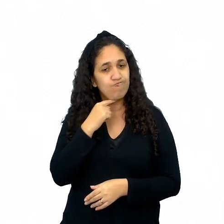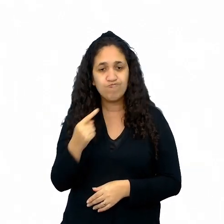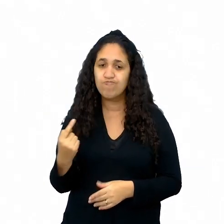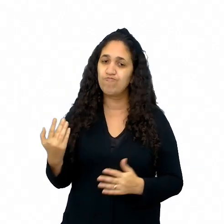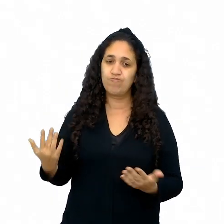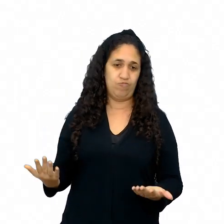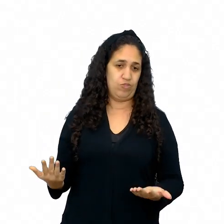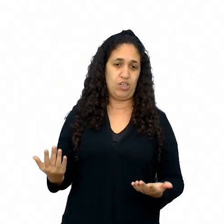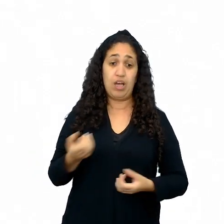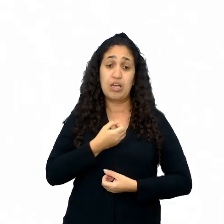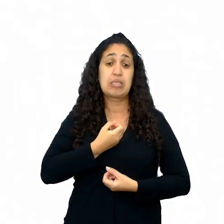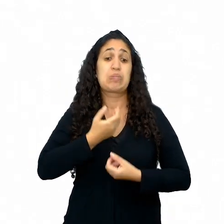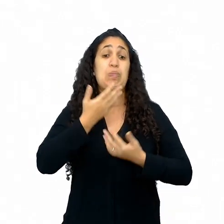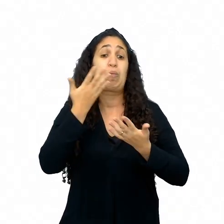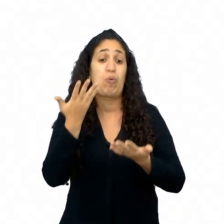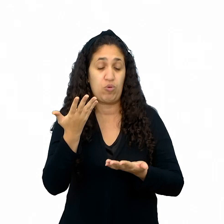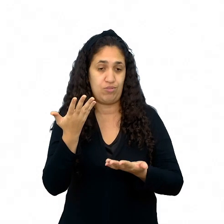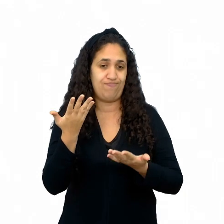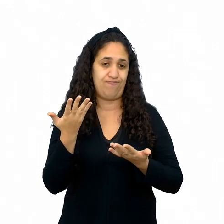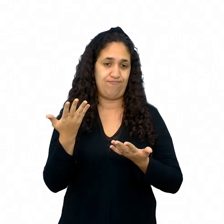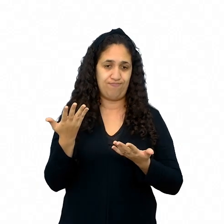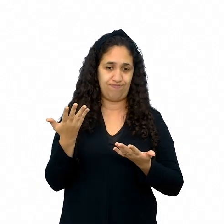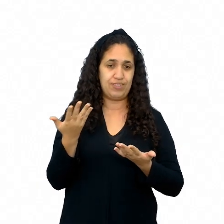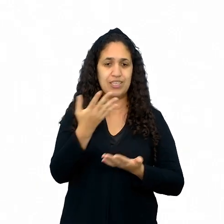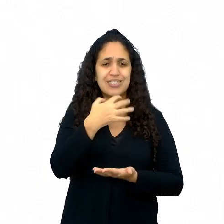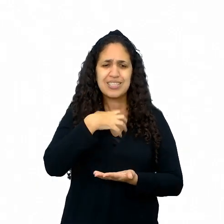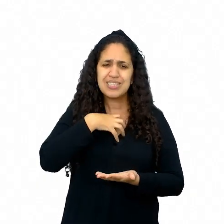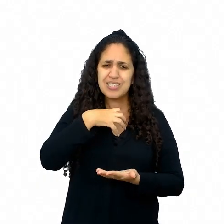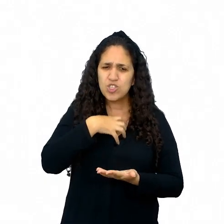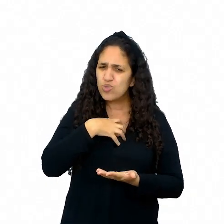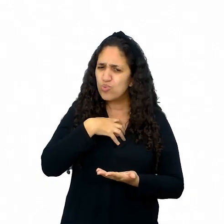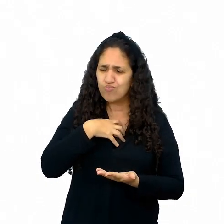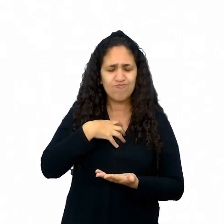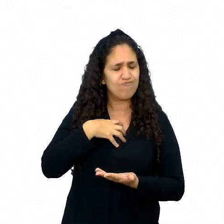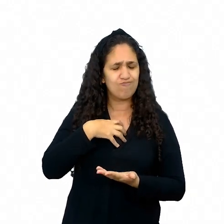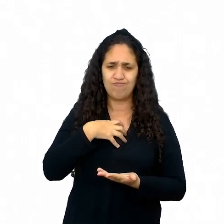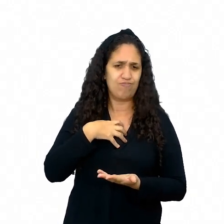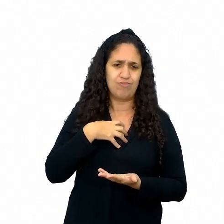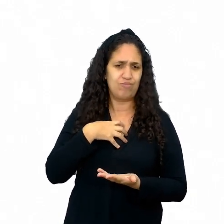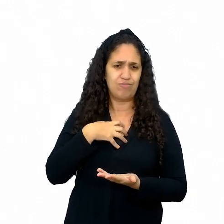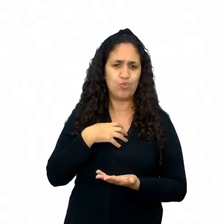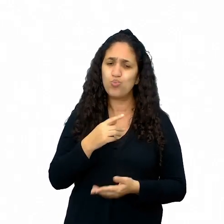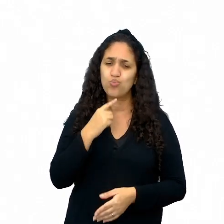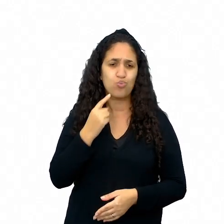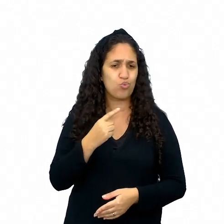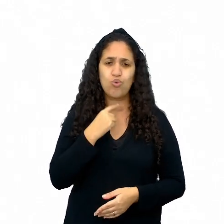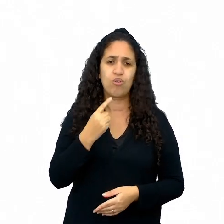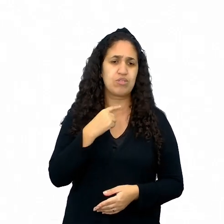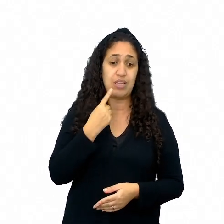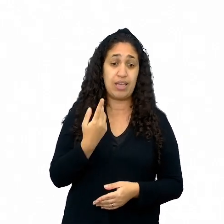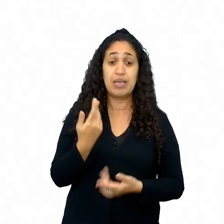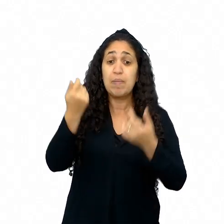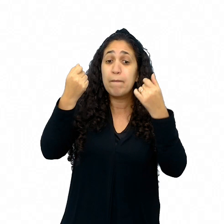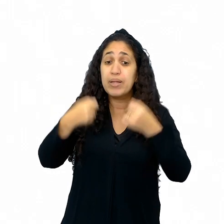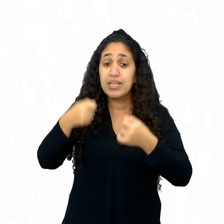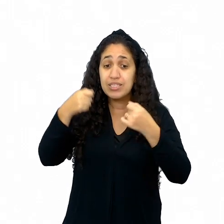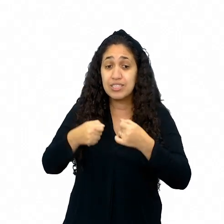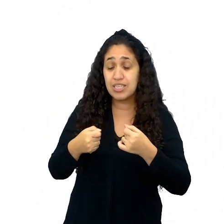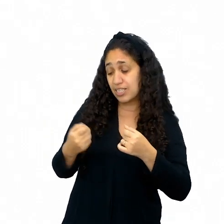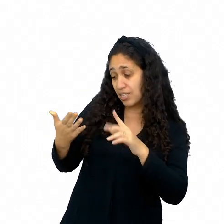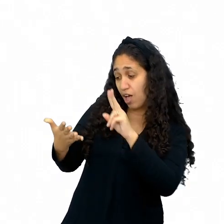consegue expor e trazer esse sentido completo para o texto, não é? Ele precisa do